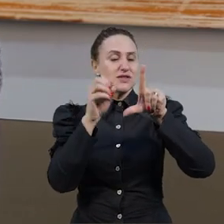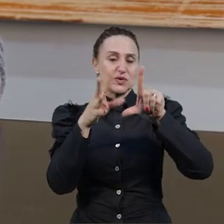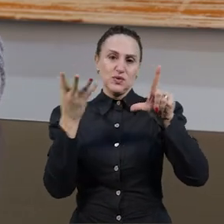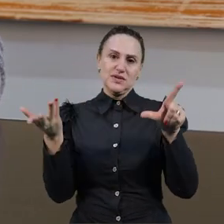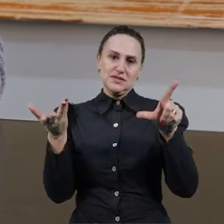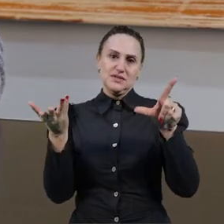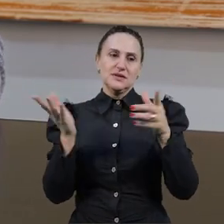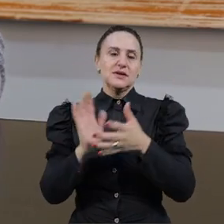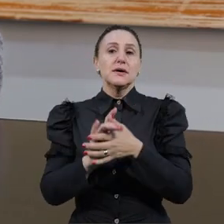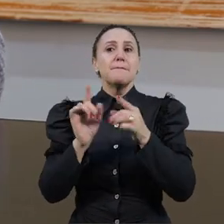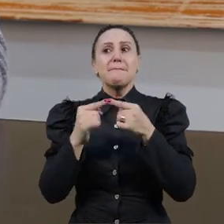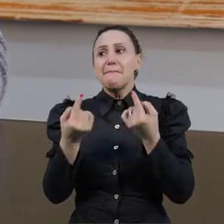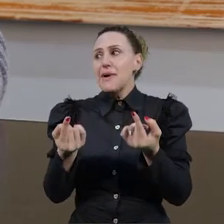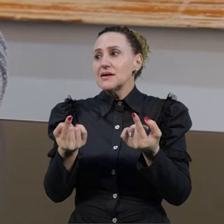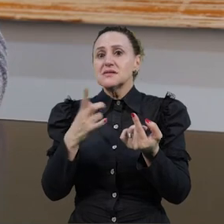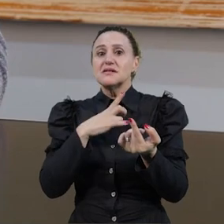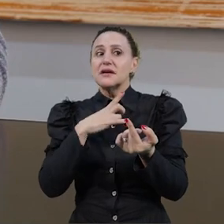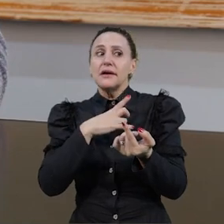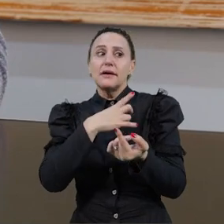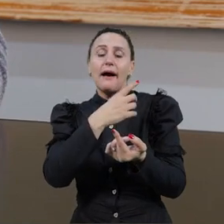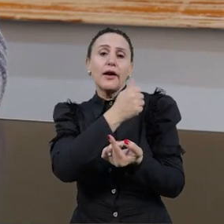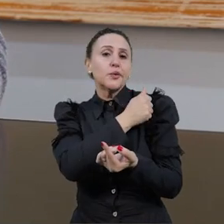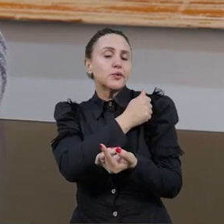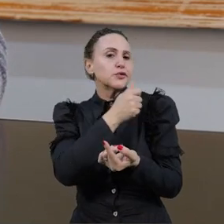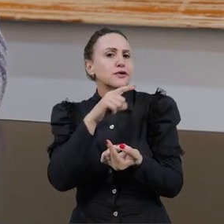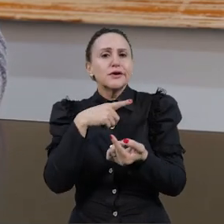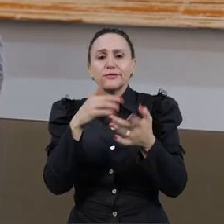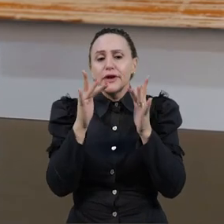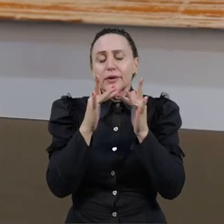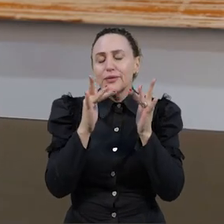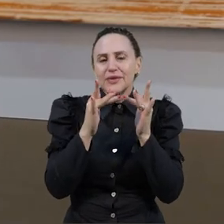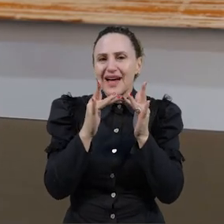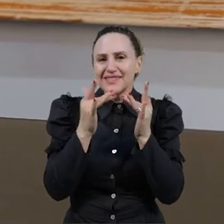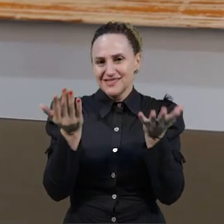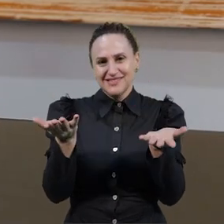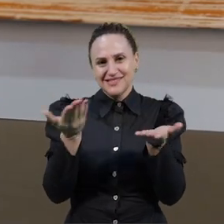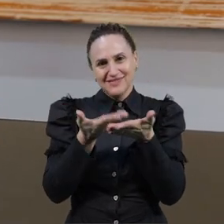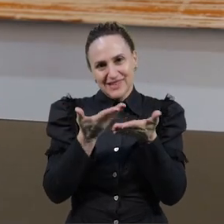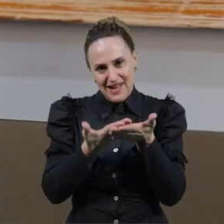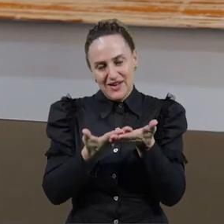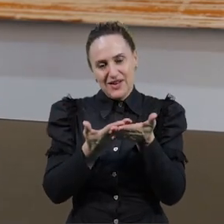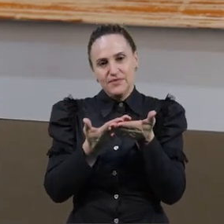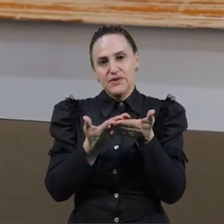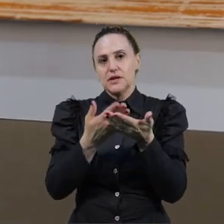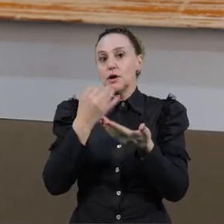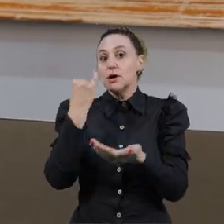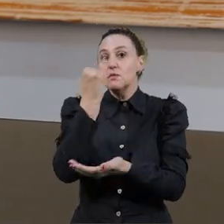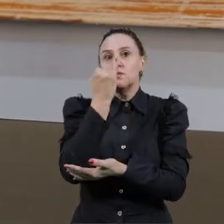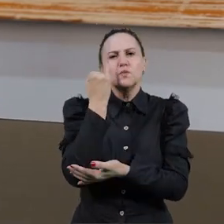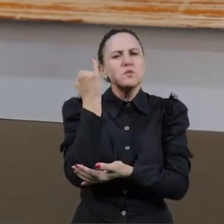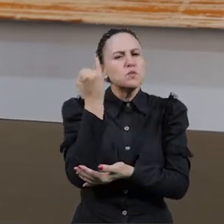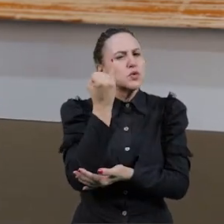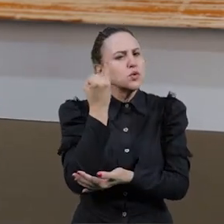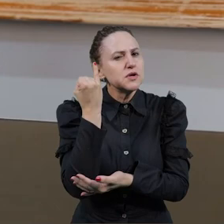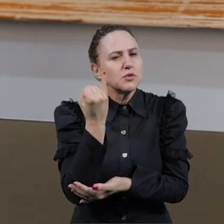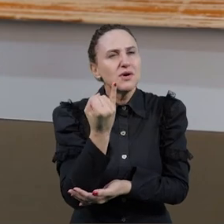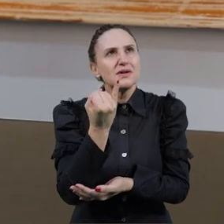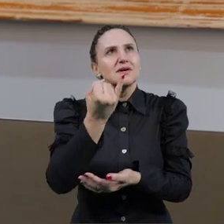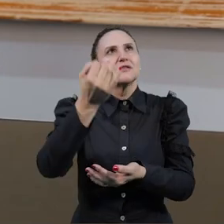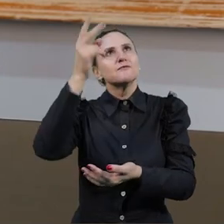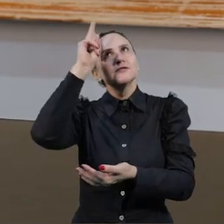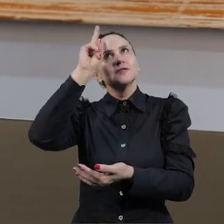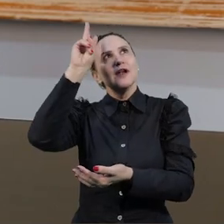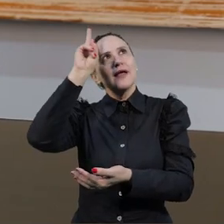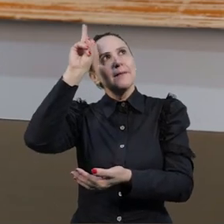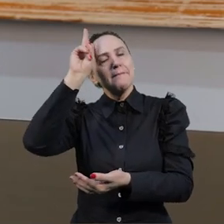que não fizeram licenciatura e que não têm contato com a sala de aula. Então, será de extrema importância essa retomada da sua